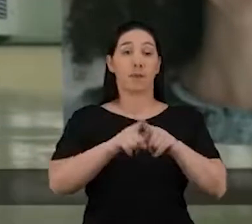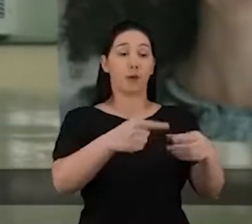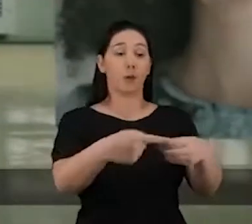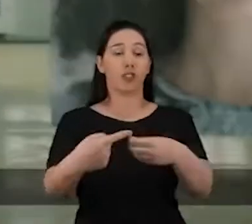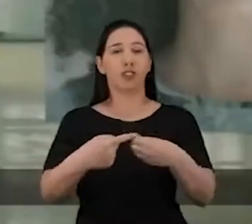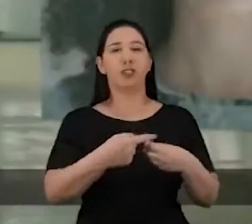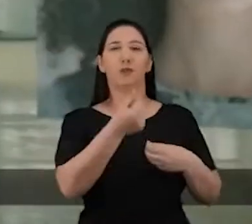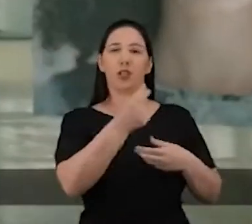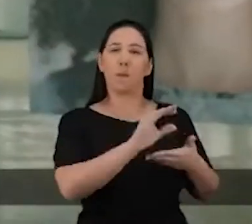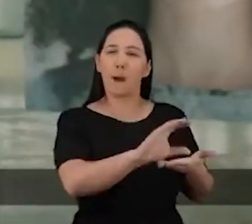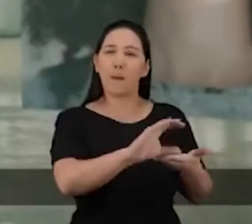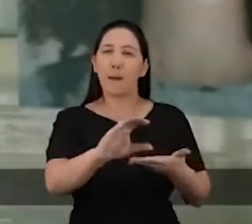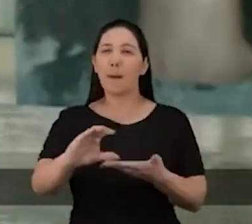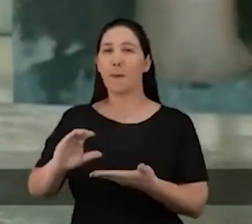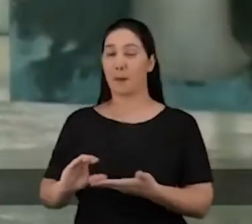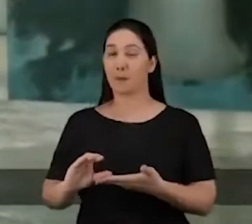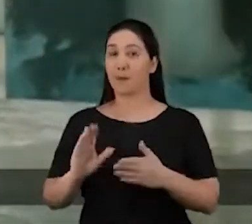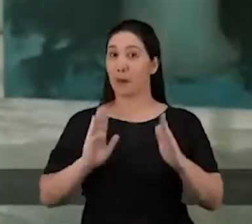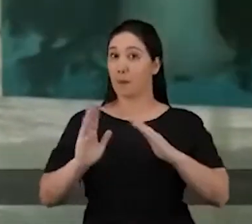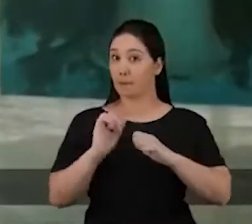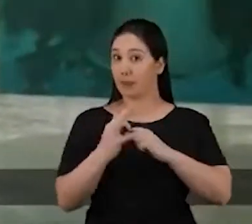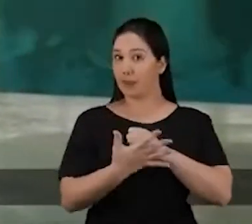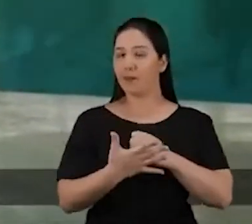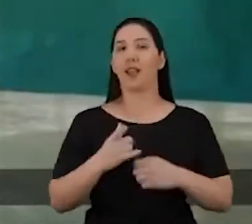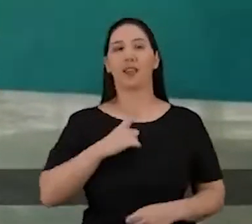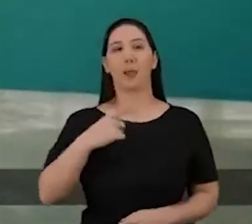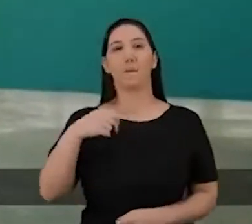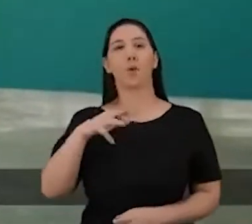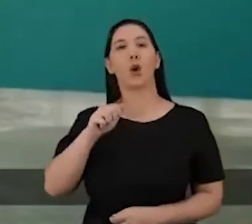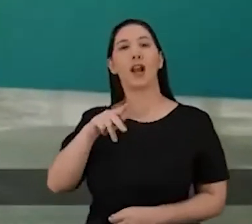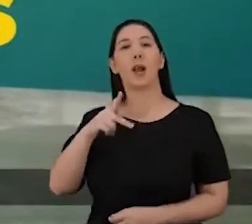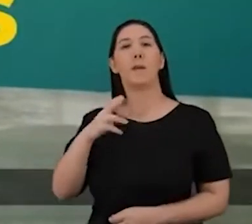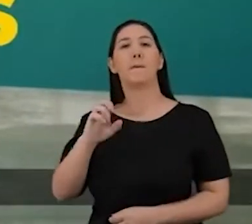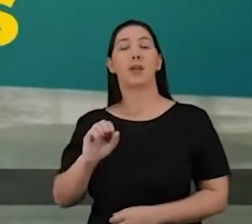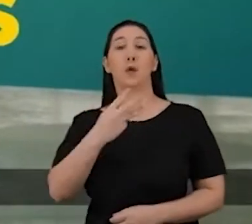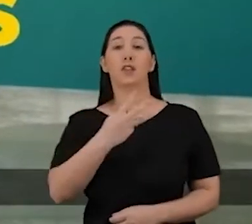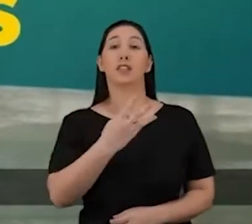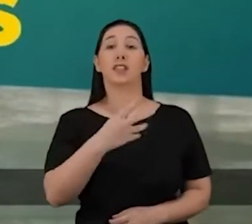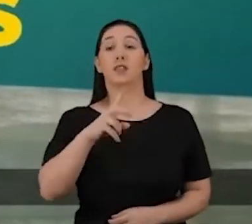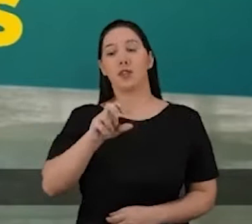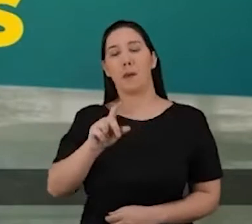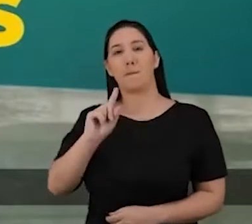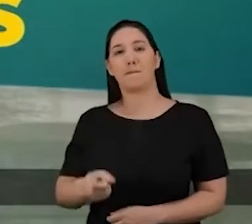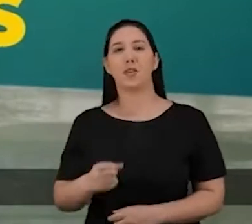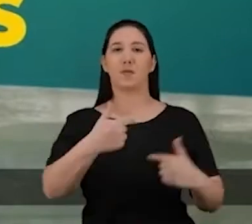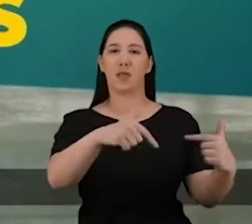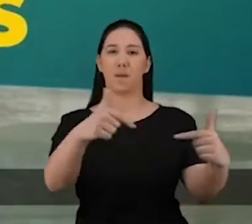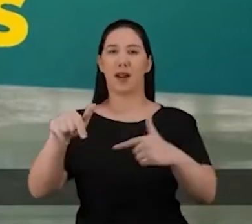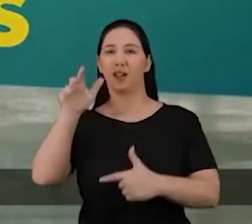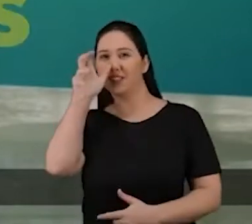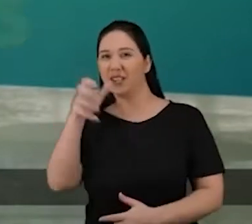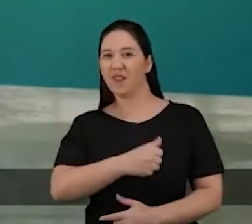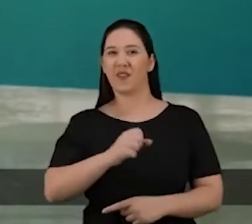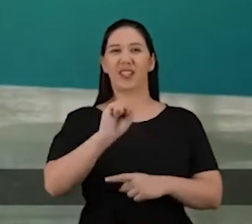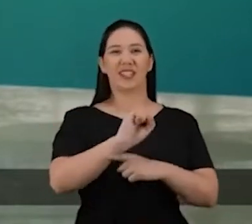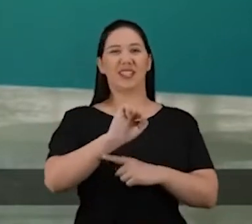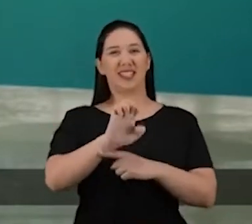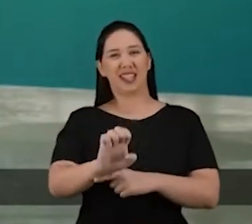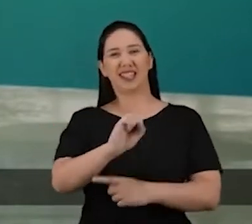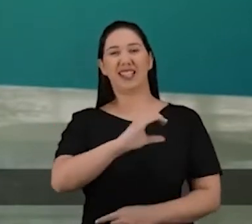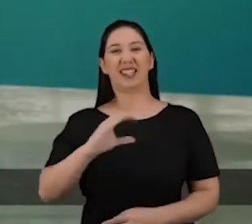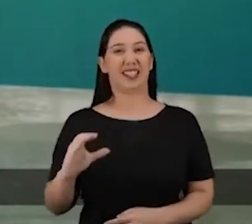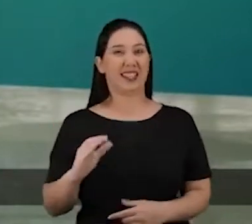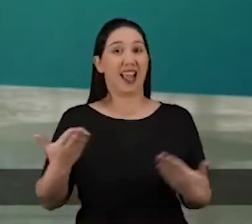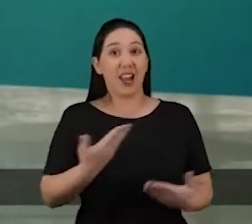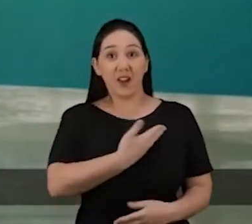municípios. Durante a pandemia, Jorginho criou o Pronamp, que salvou 750 mil empregos em Santa Catarina. Agora,